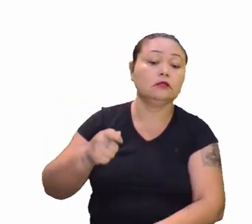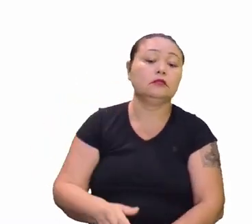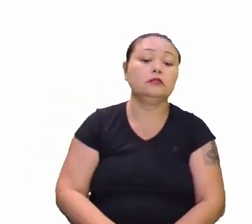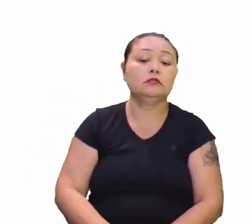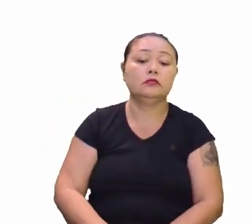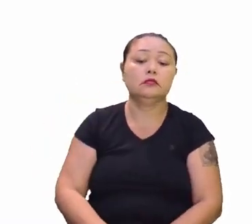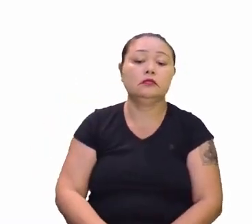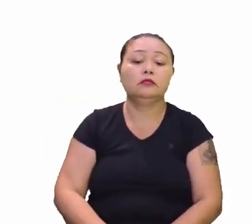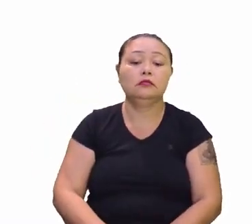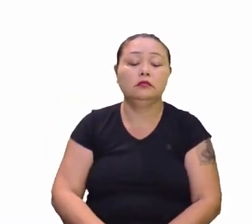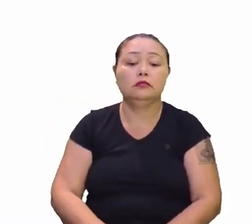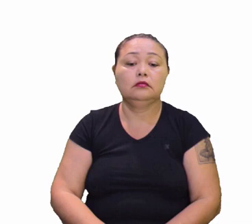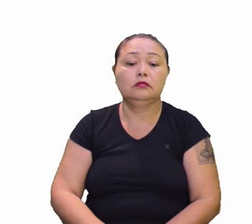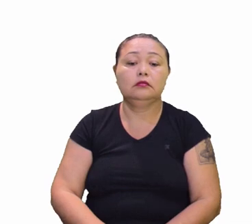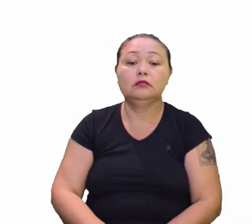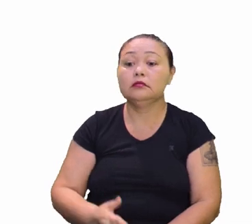galera.